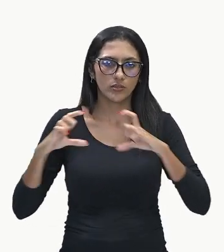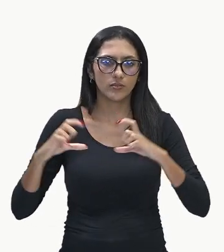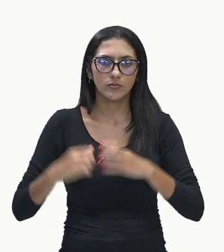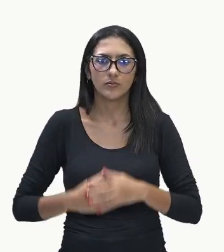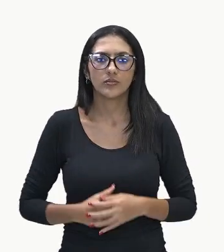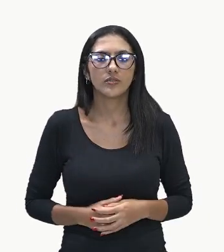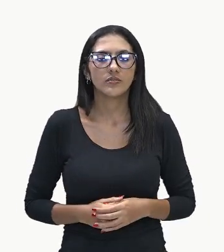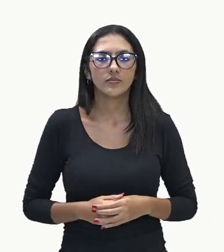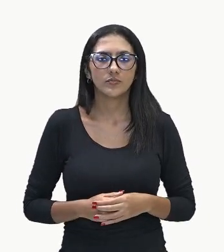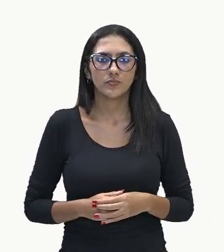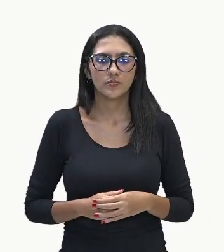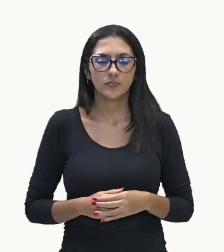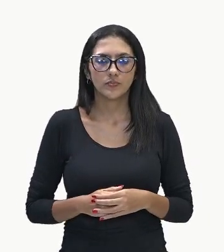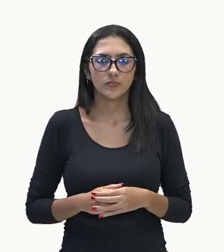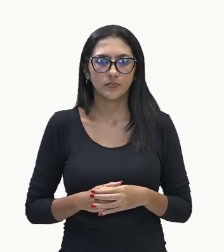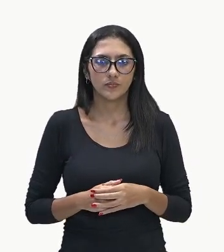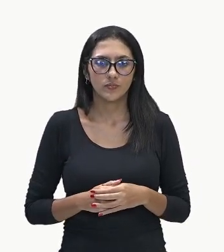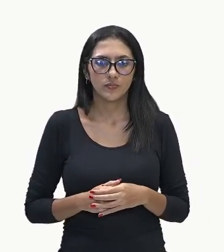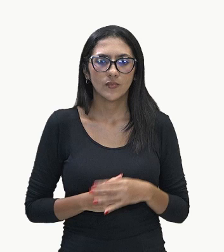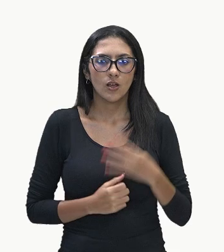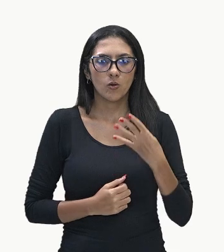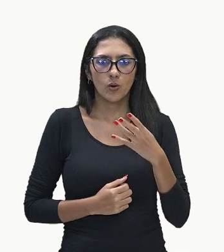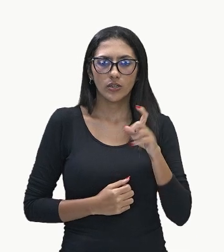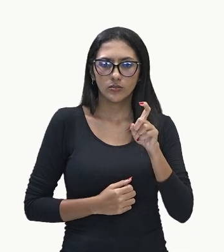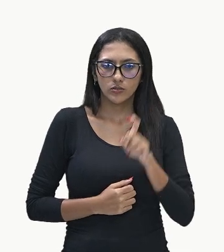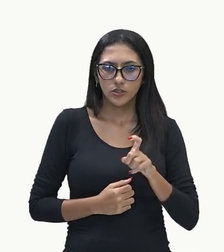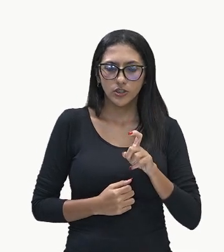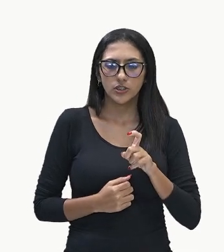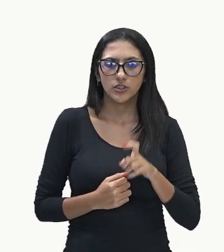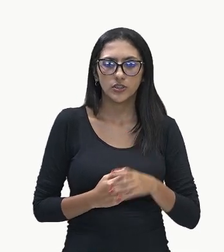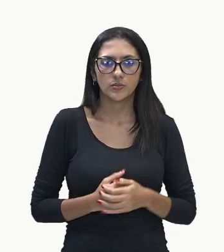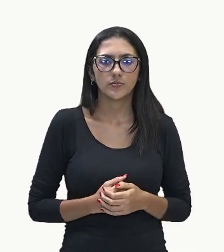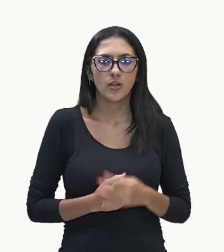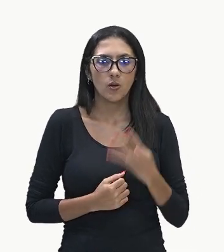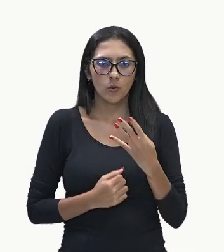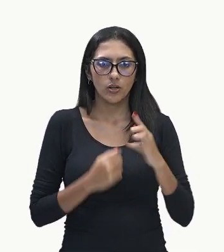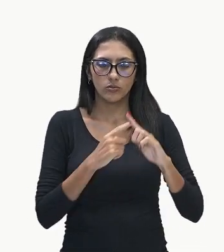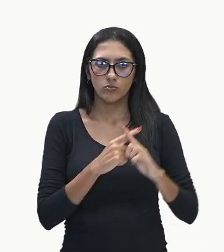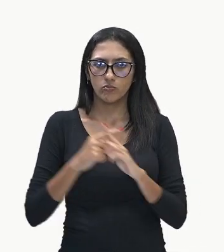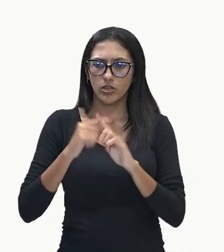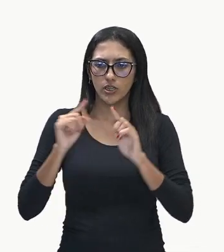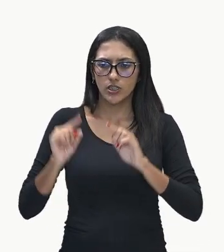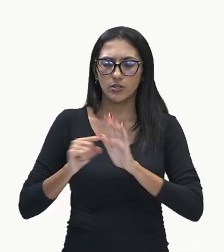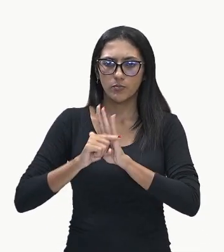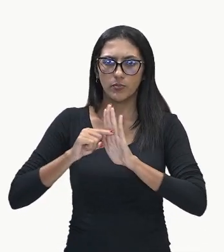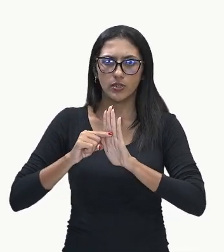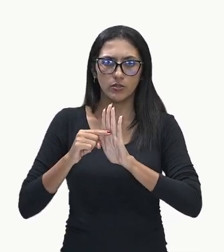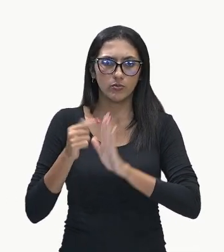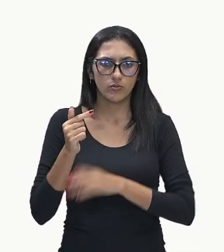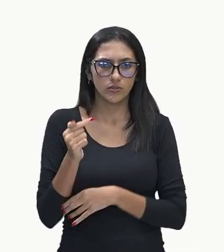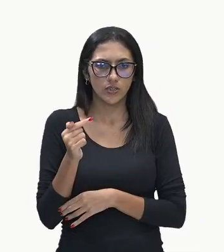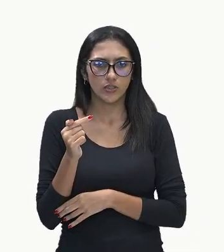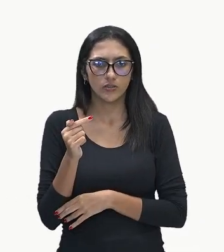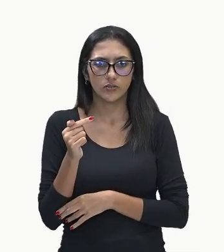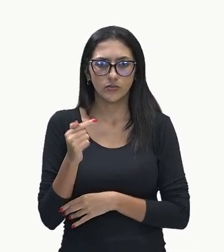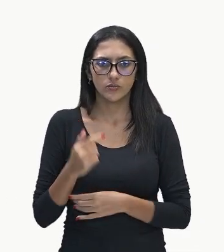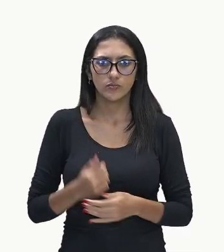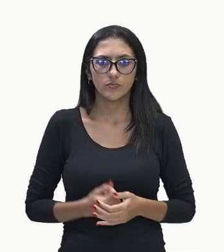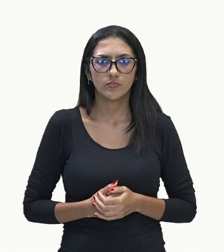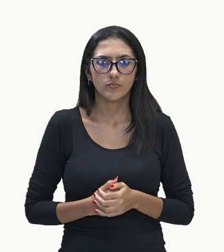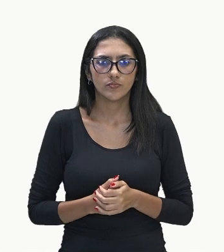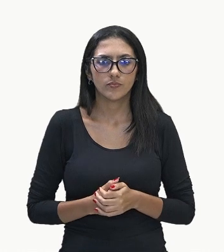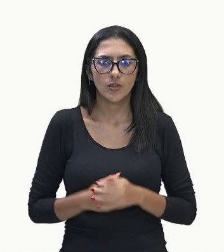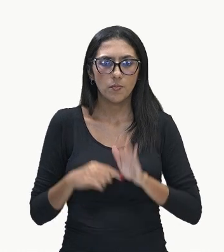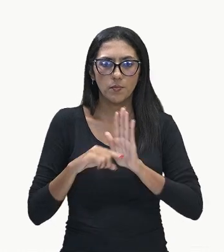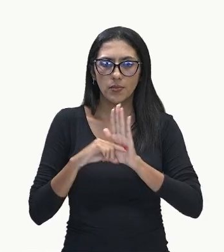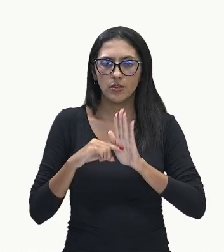Qual é o valor do x encontrado? Menos 7. 4 vezes menos 7, menos 28.